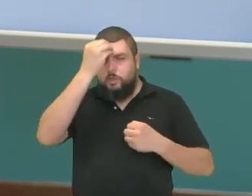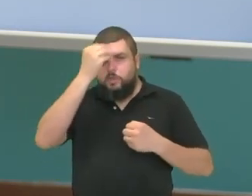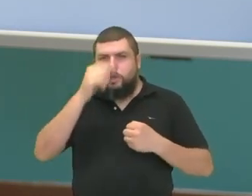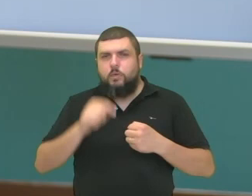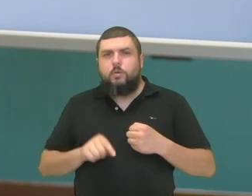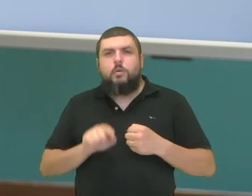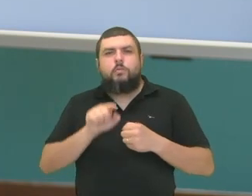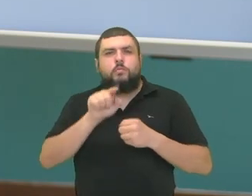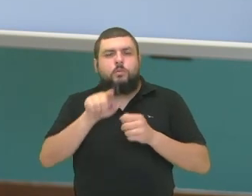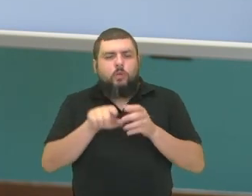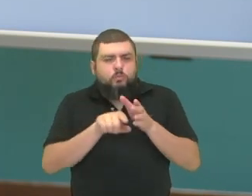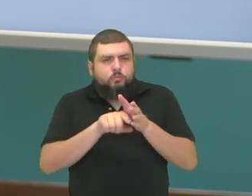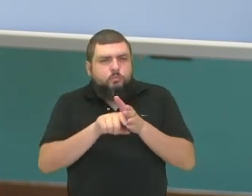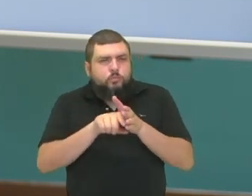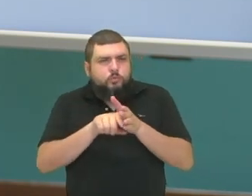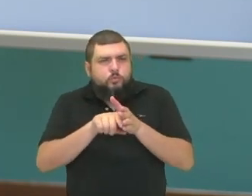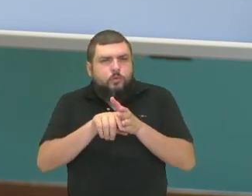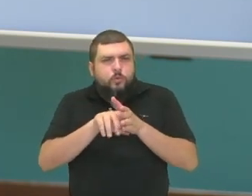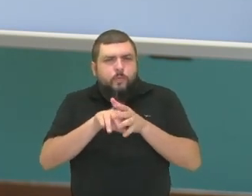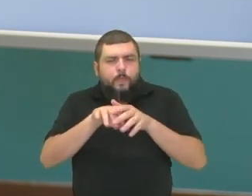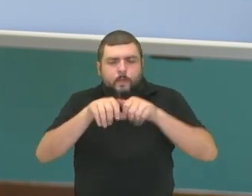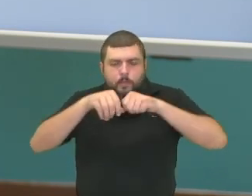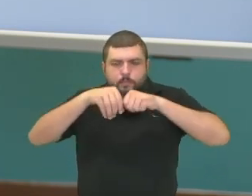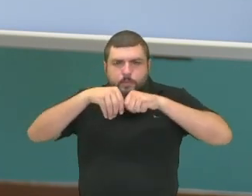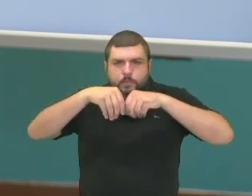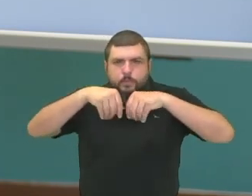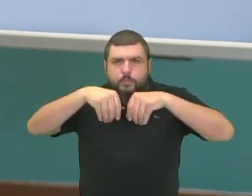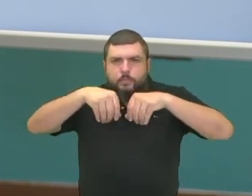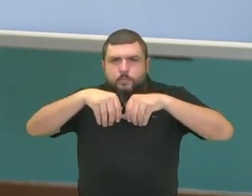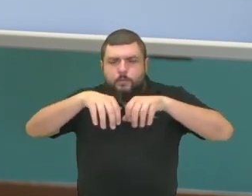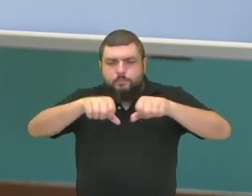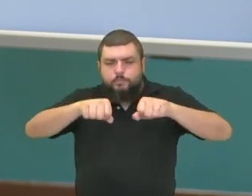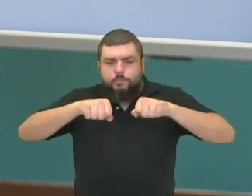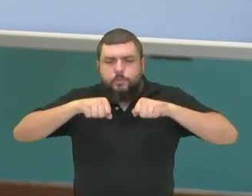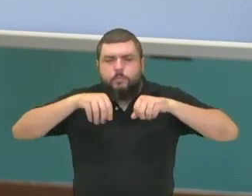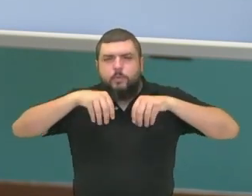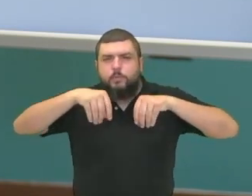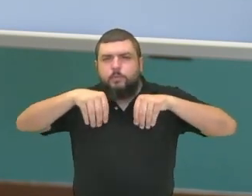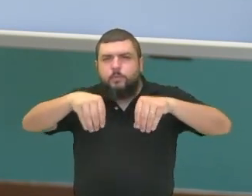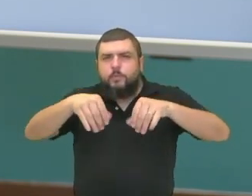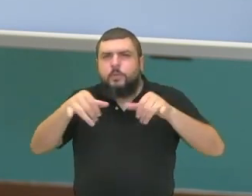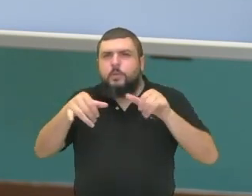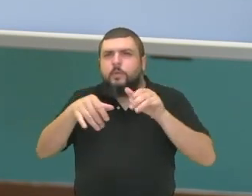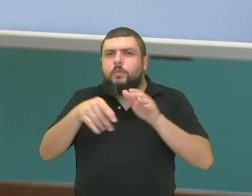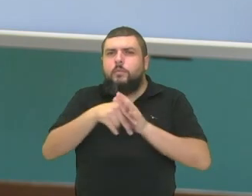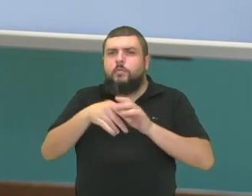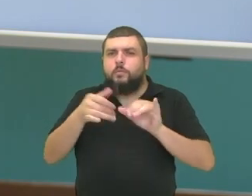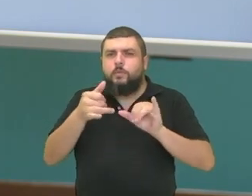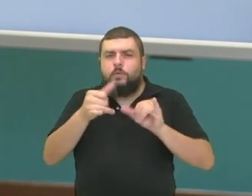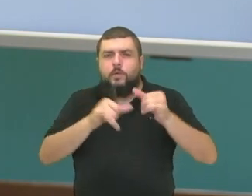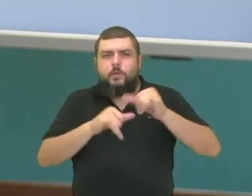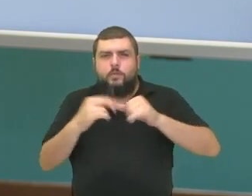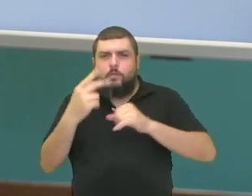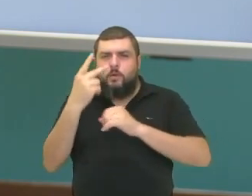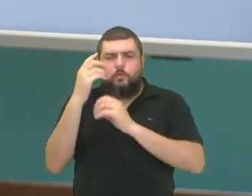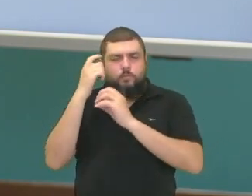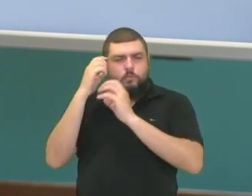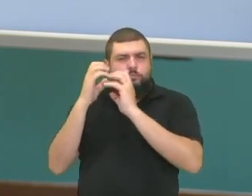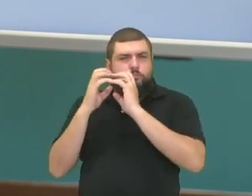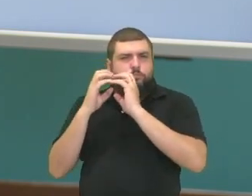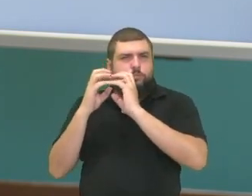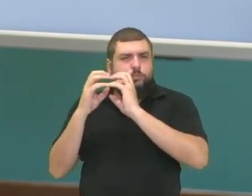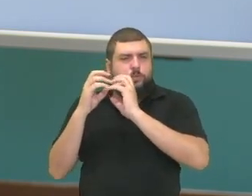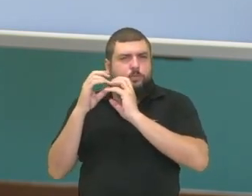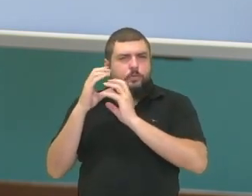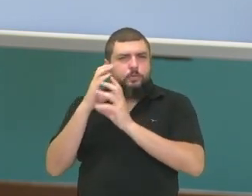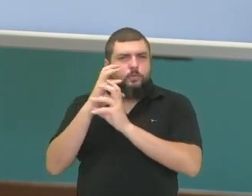esta informação nos seus arquivos mais interiores da química orgânica, aí nesse cérebro muito bom que você